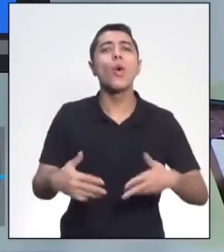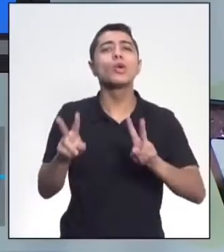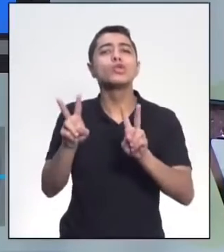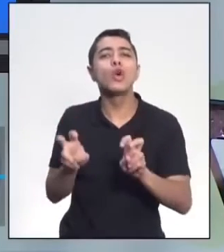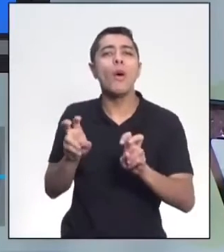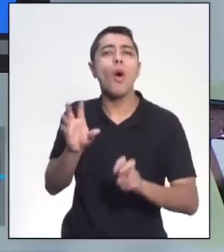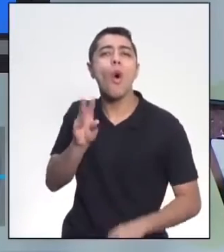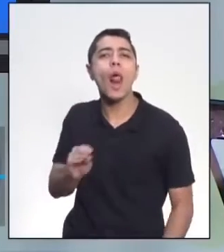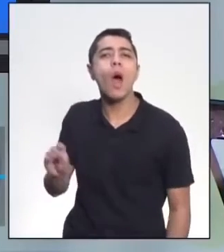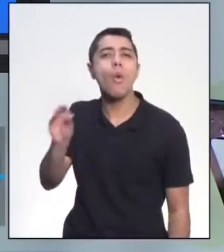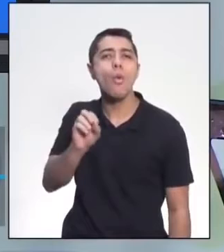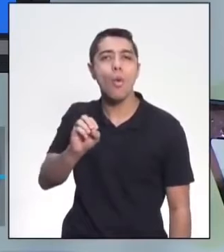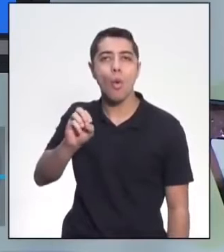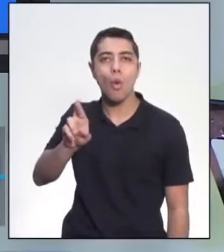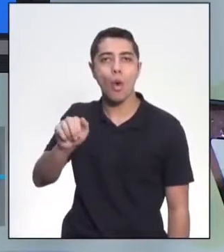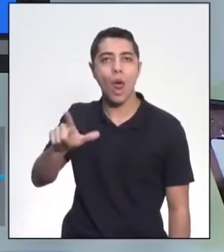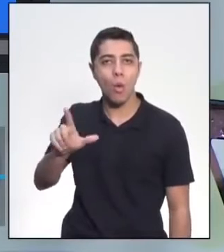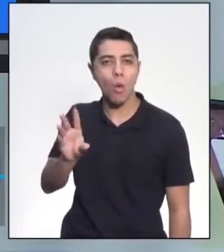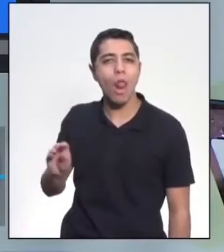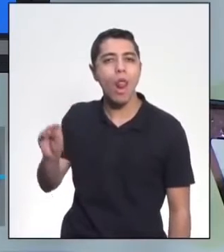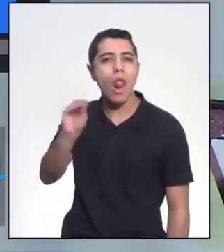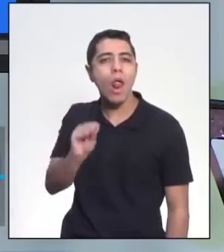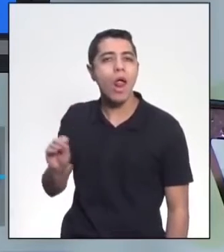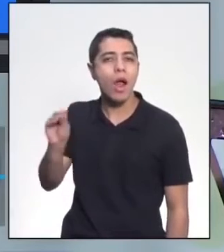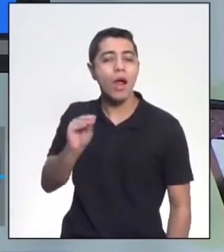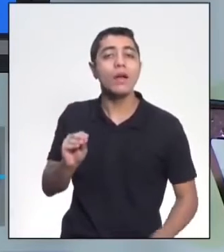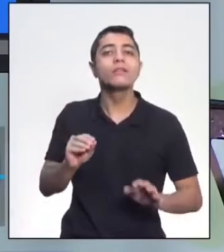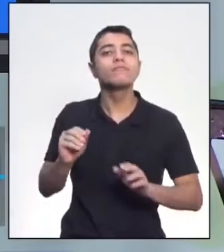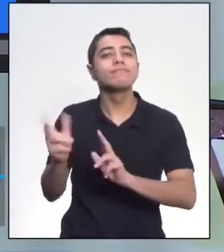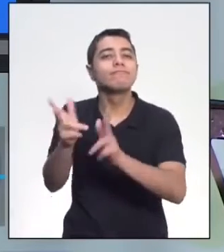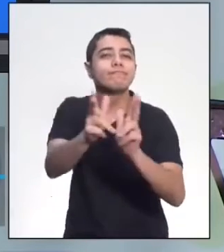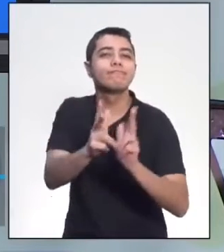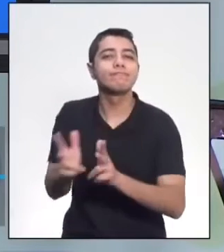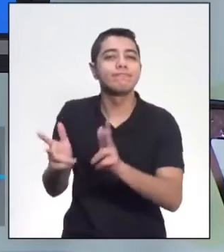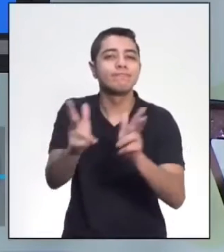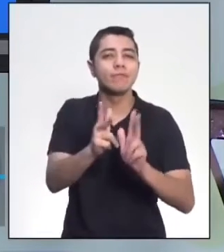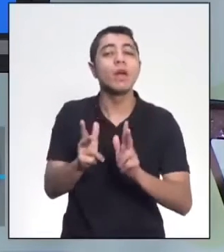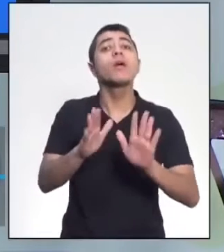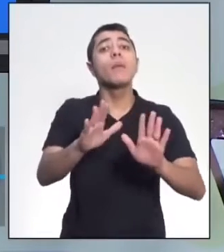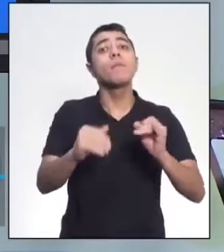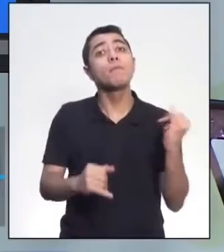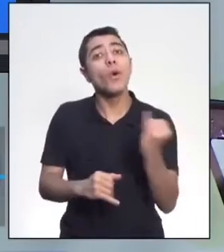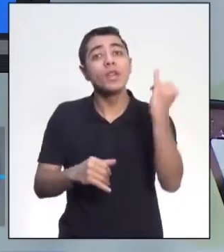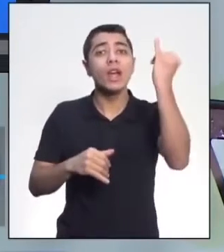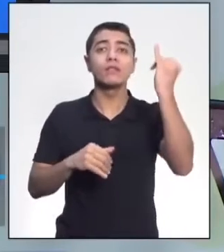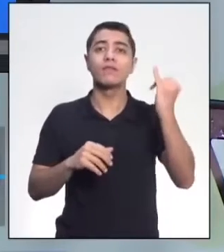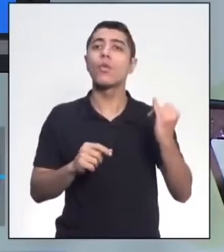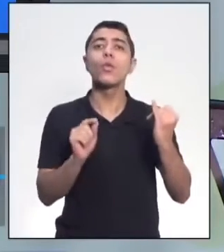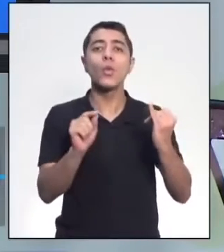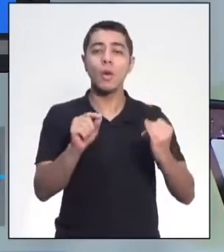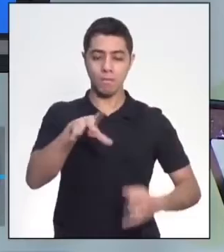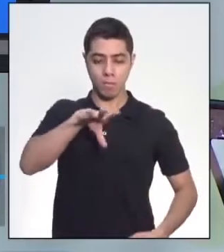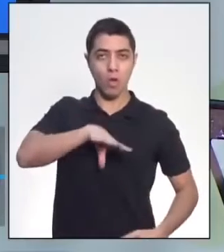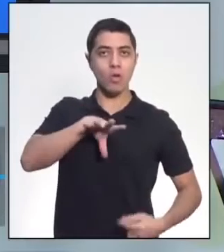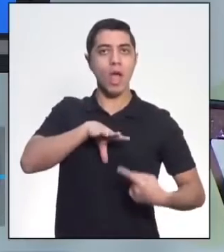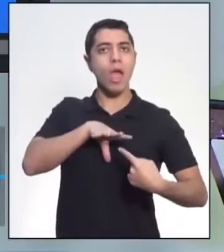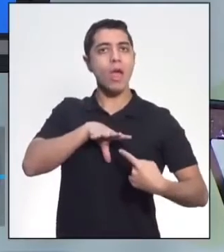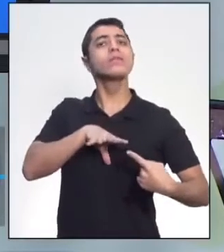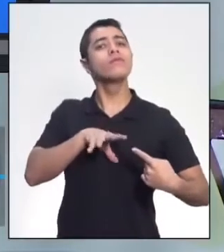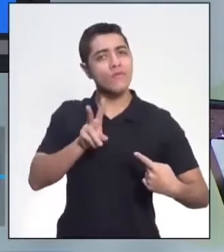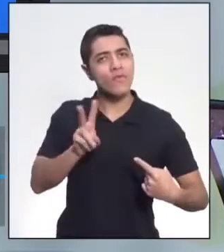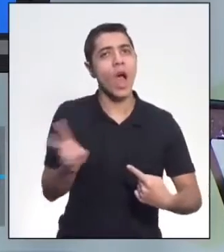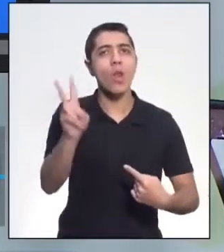validar variações de linguagem, mas a gente tem que valorizar sempre a língua portuguesa, né? Isso da Isso. gramática é uma forma de valorizar, de